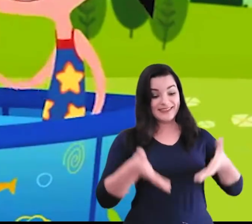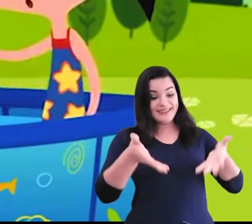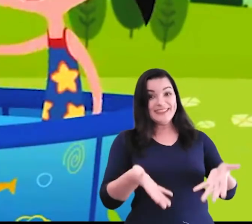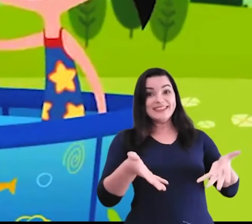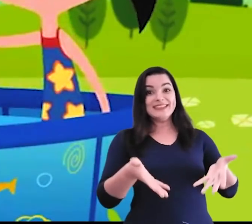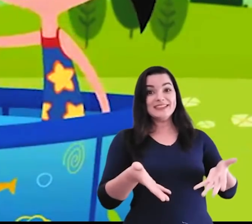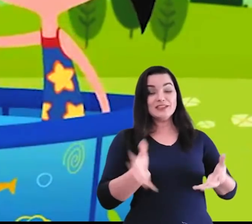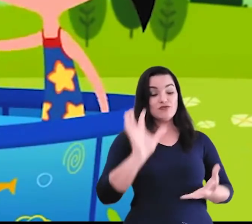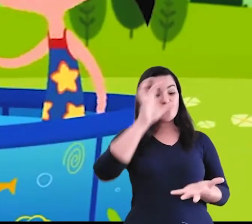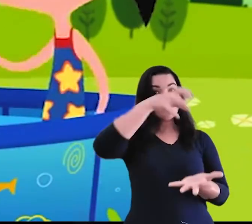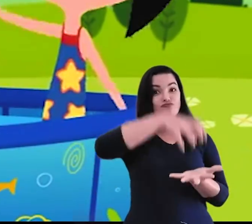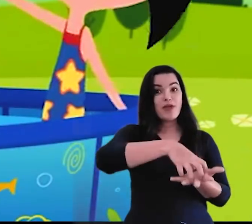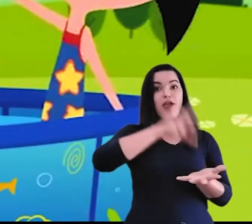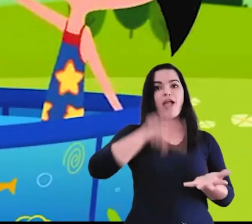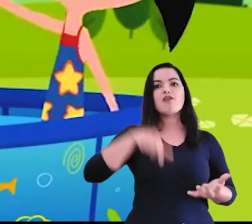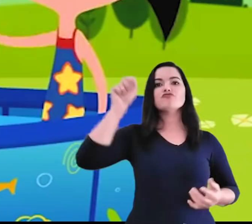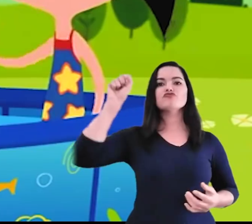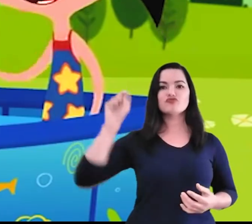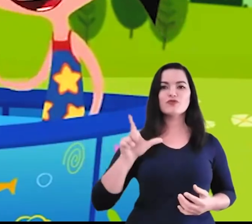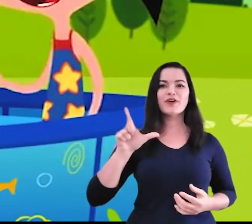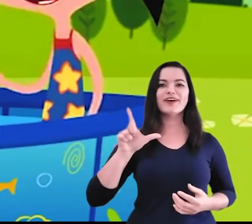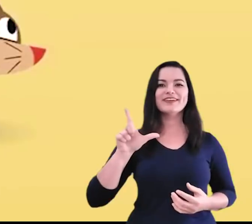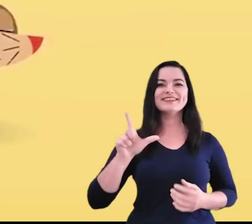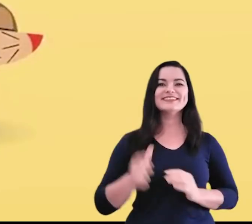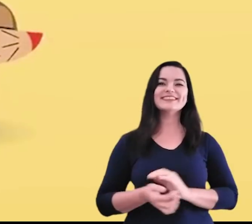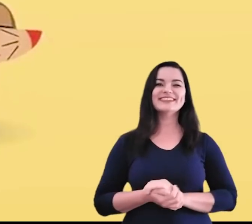E esse aqui no meio é o Sol.